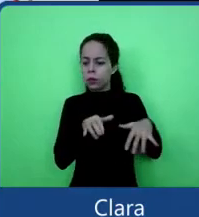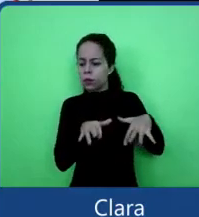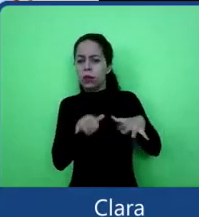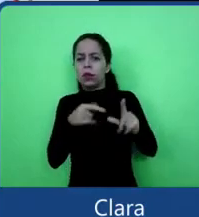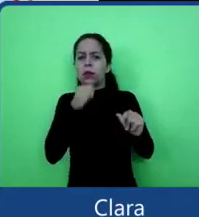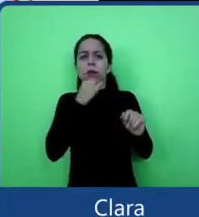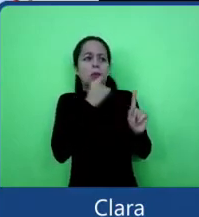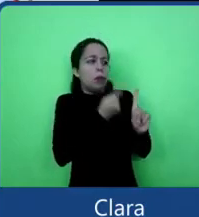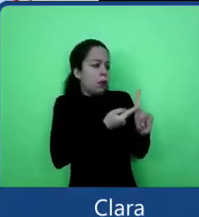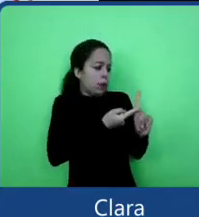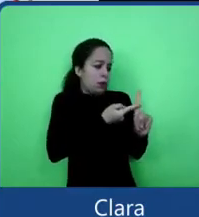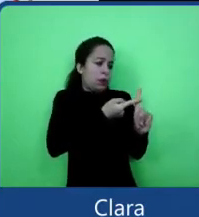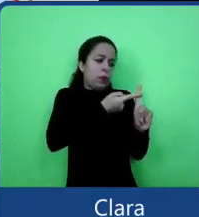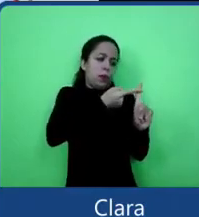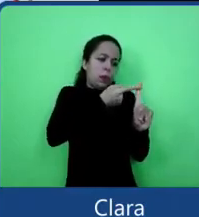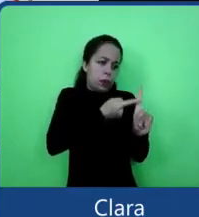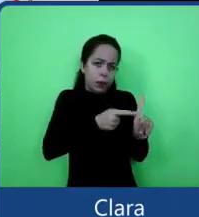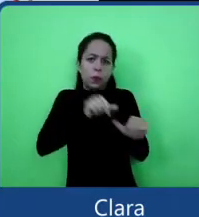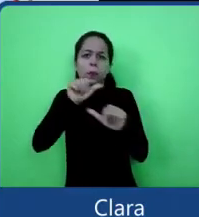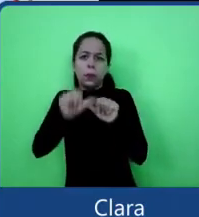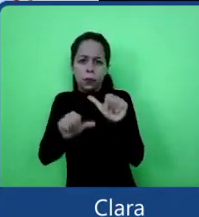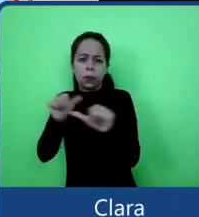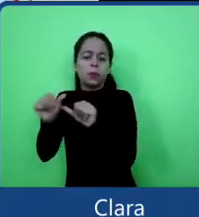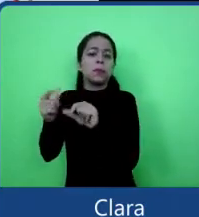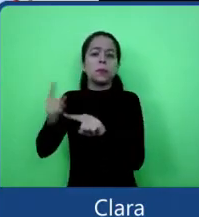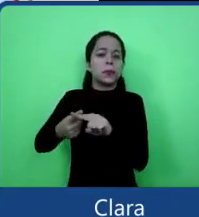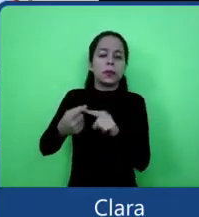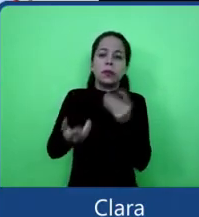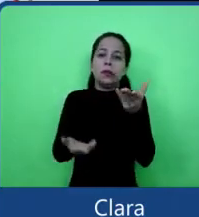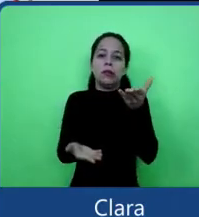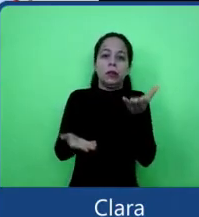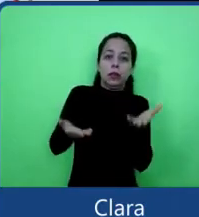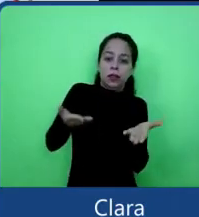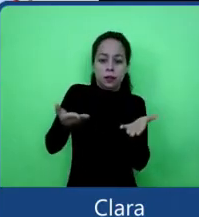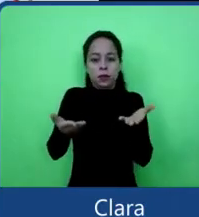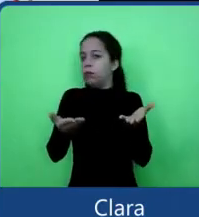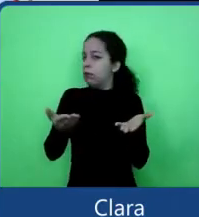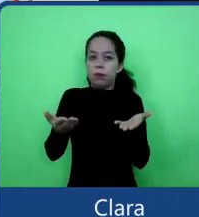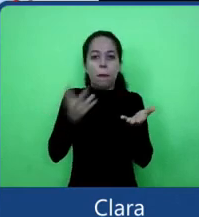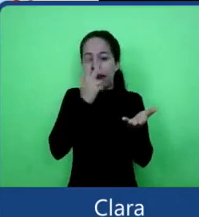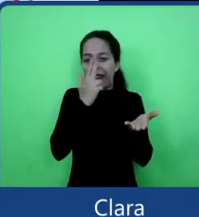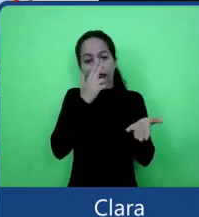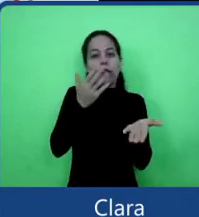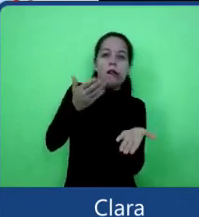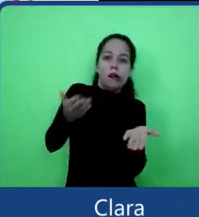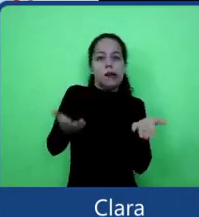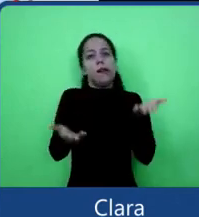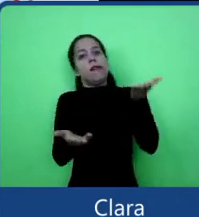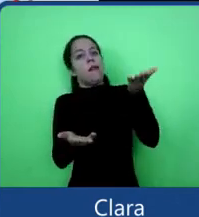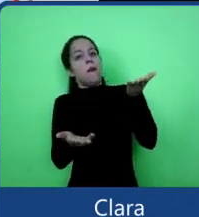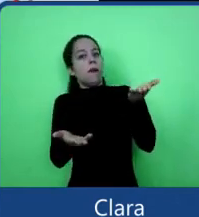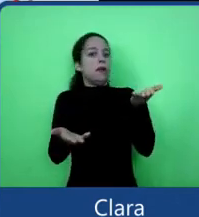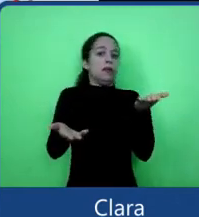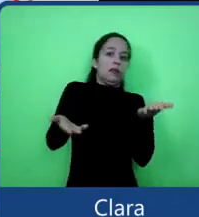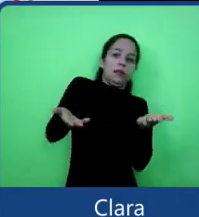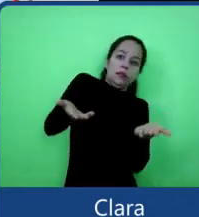outras variáveis, é porque esse equilíbrio está sendo perturbado, né, como o professor Cristiano também já colocou,